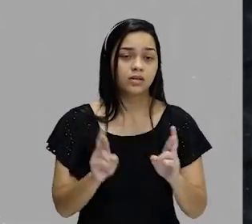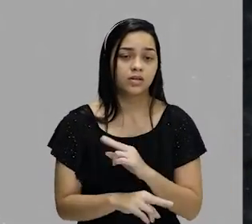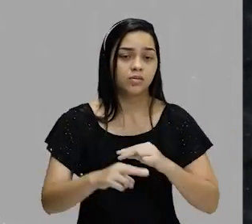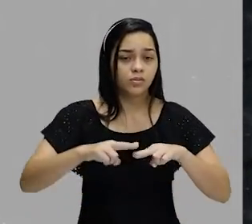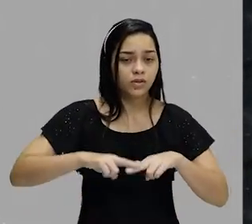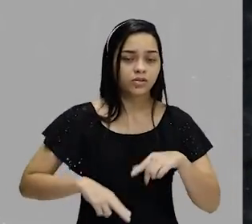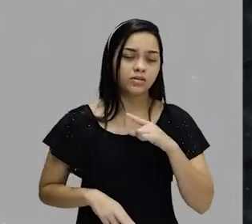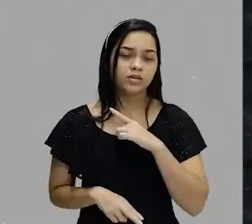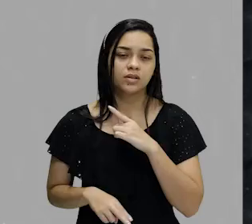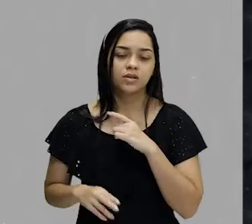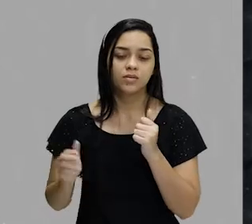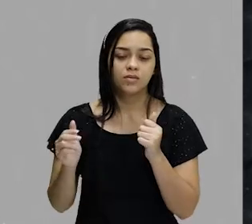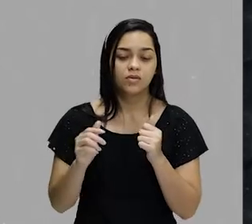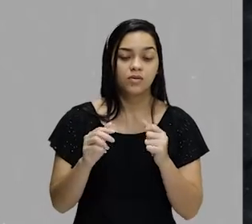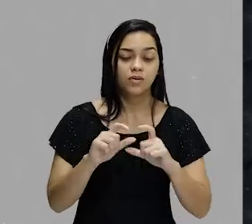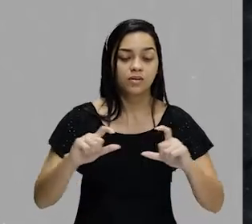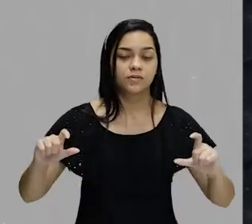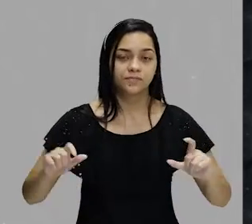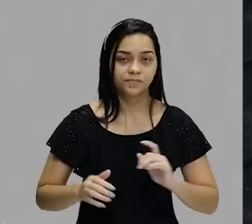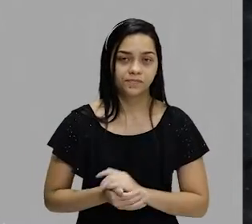era uma oração substantiva.